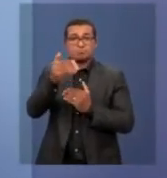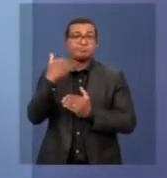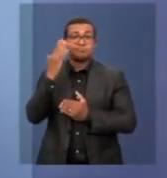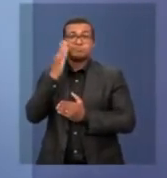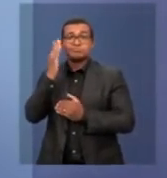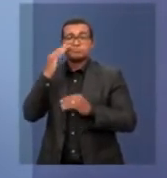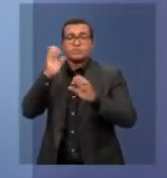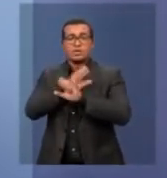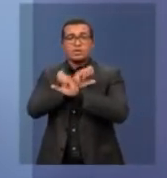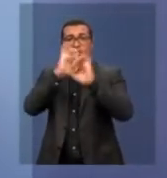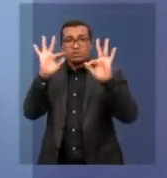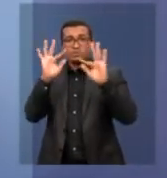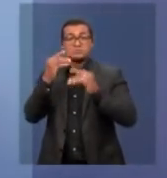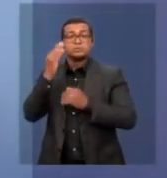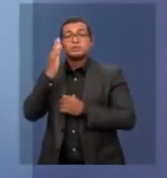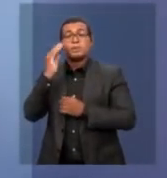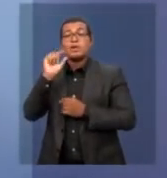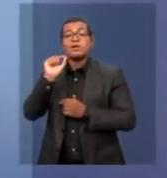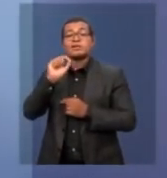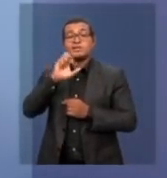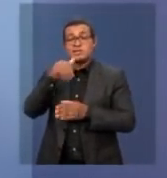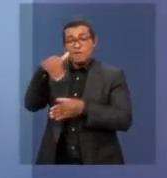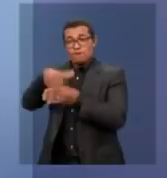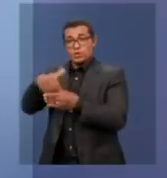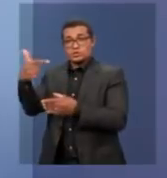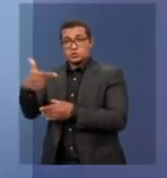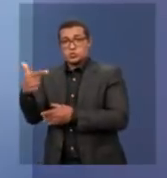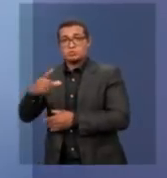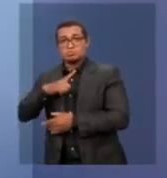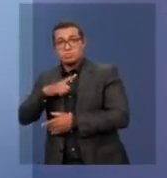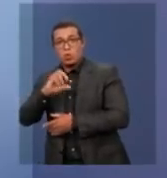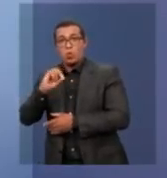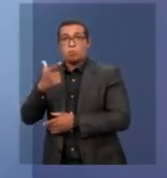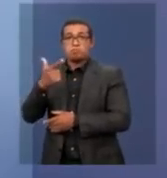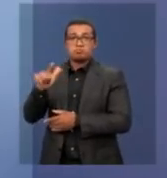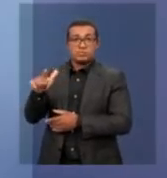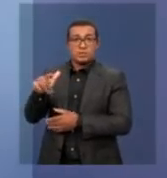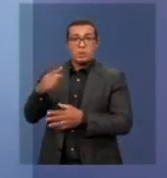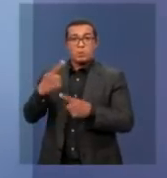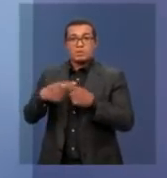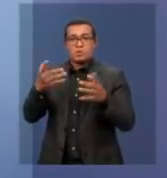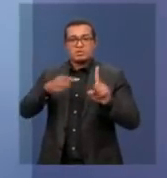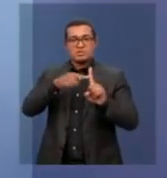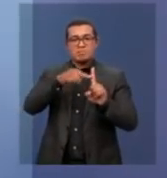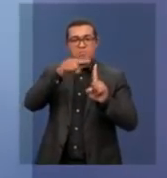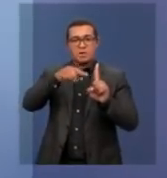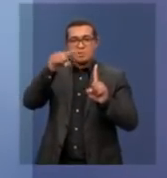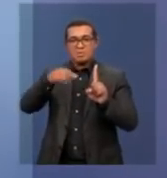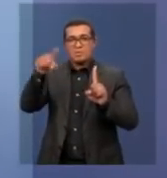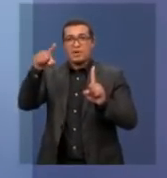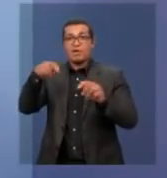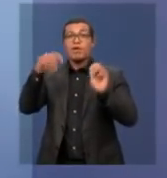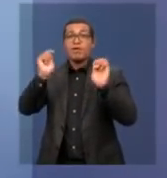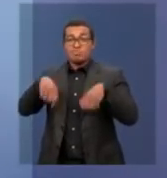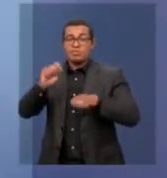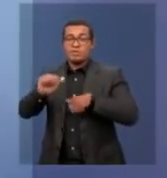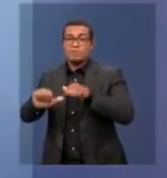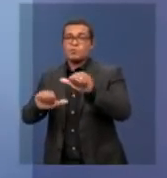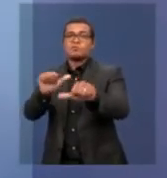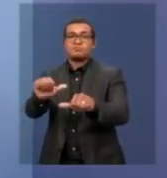quem vai a um segundo turno as pesquisas de agora podem se alterar até domingo e nós temos que trabalhar com fatos